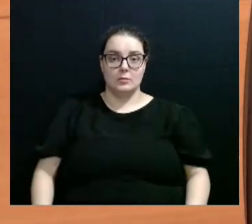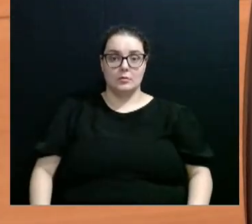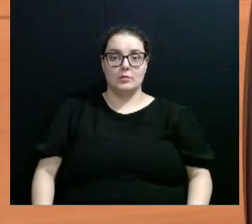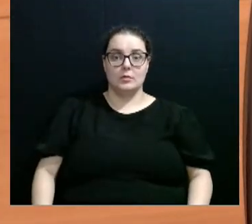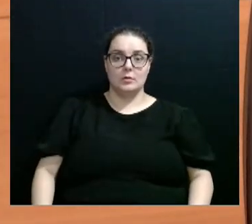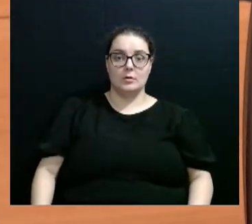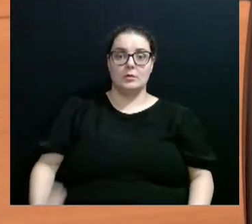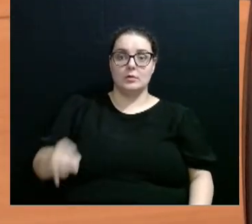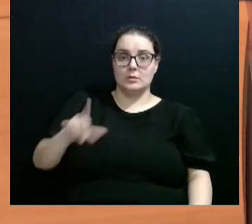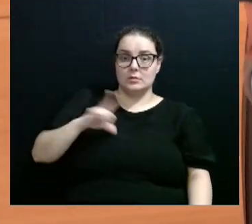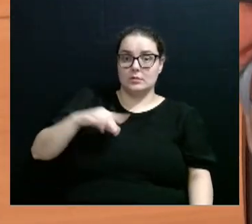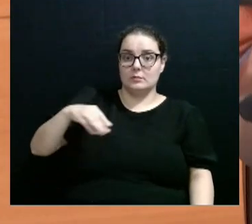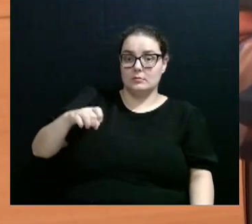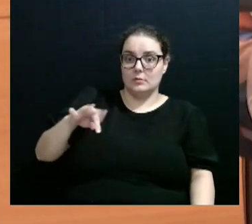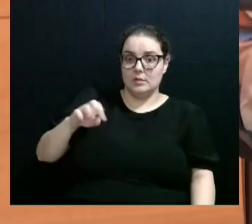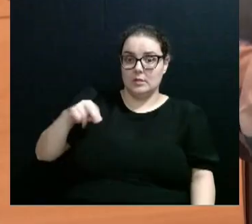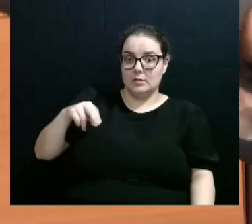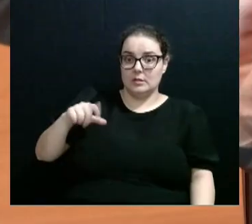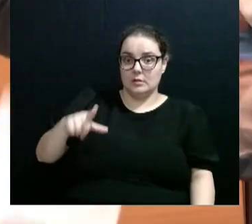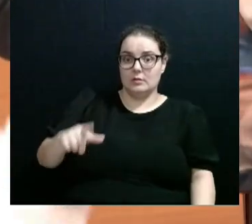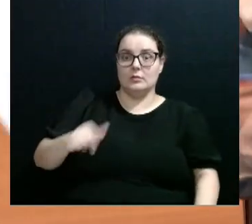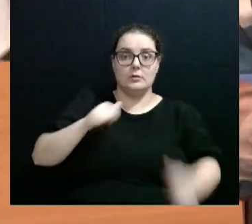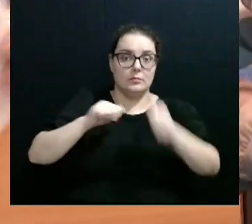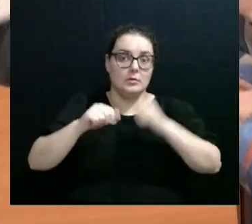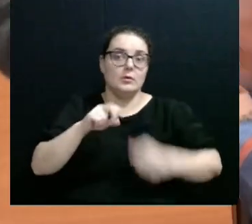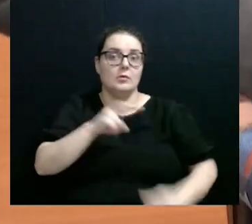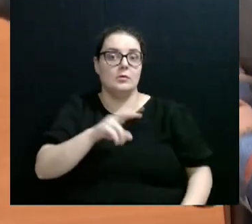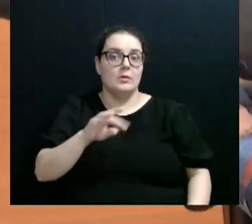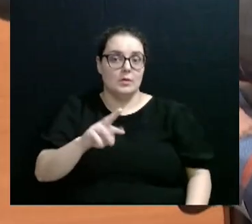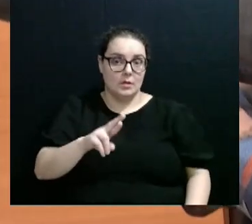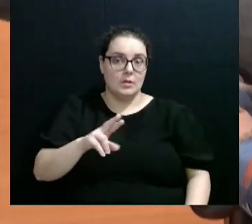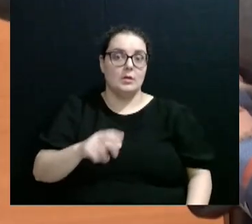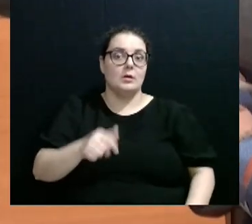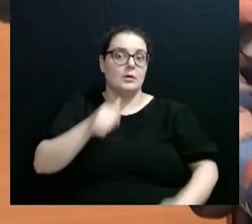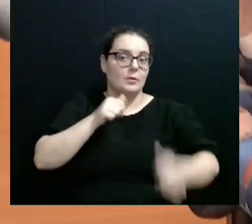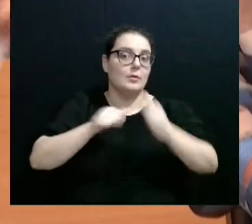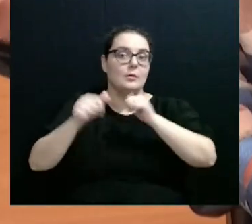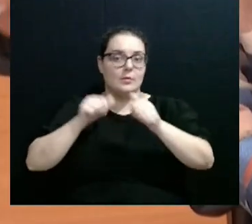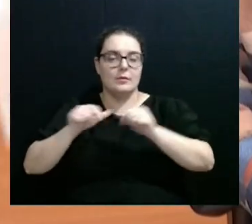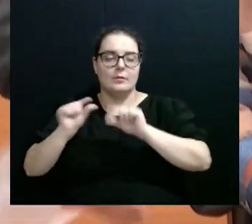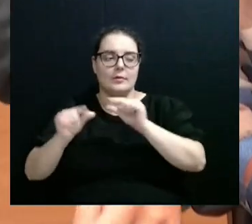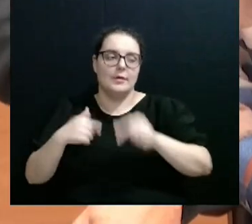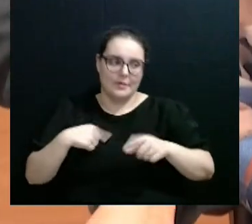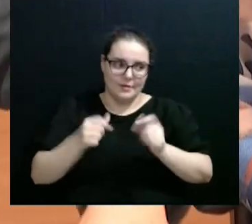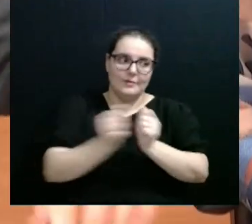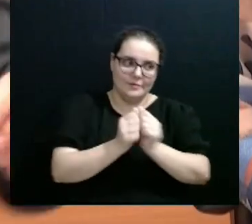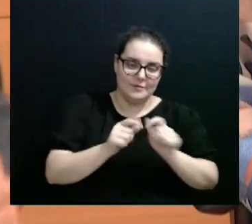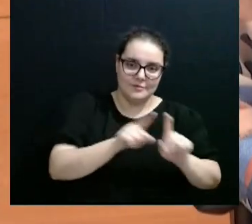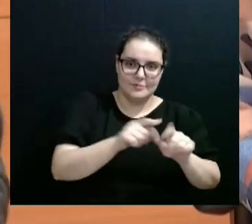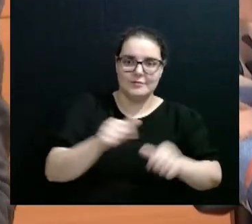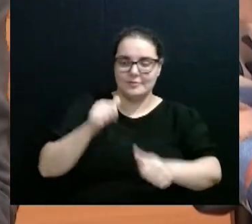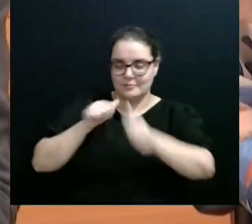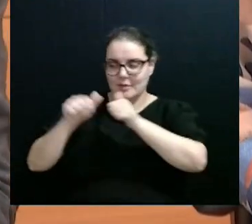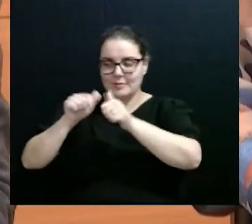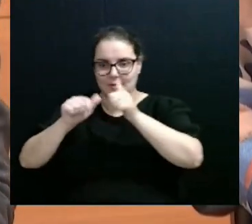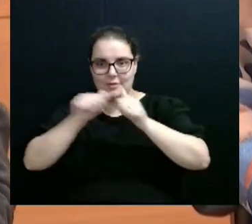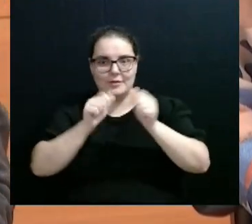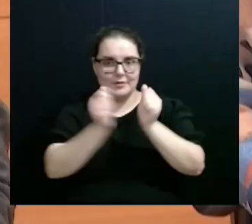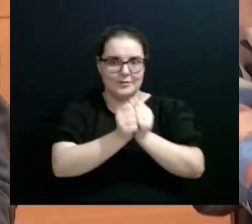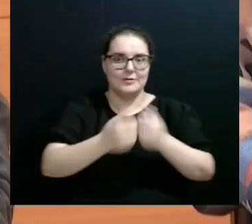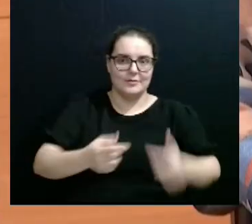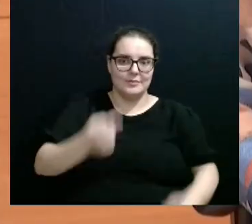bebidas, o VR vai estar passando de bar em bar, tomando um pouquinho, eu vou junto, tá? De bar em bar, tomando um pouquinho para ver se passa